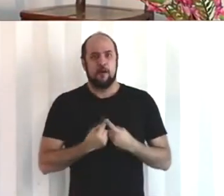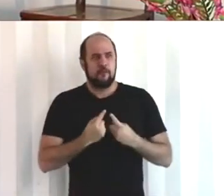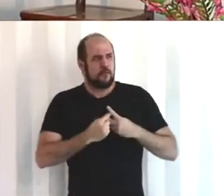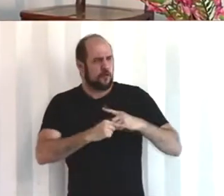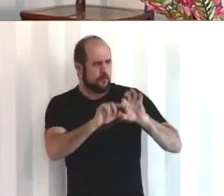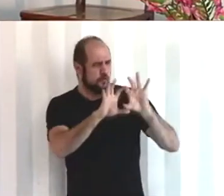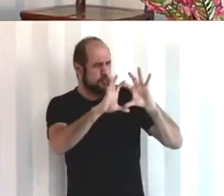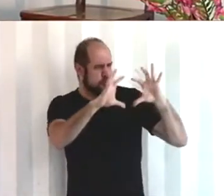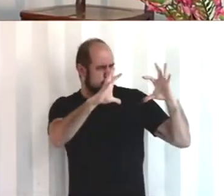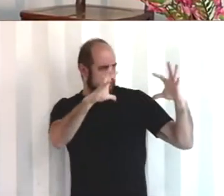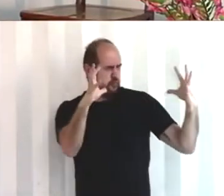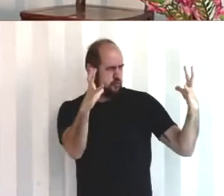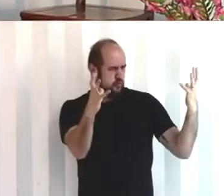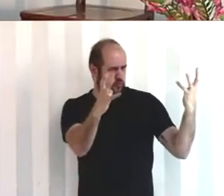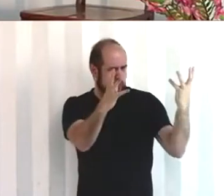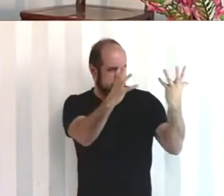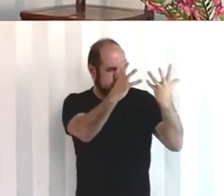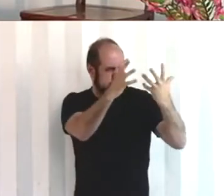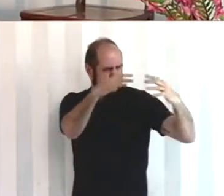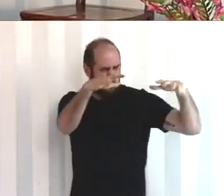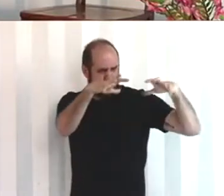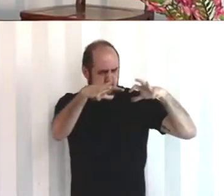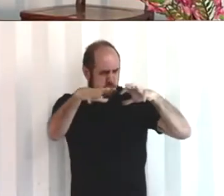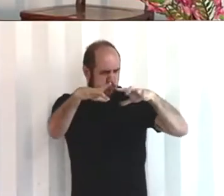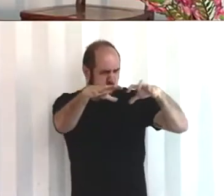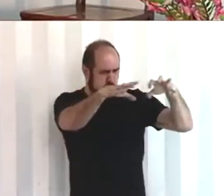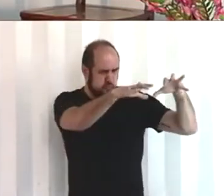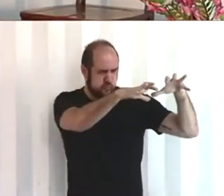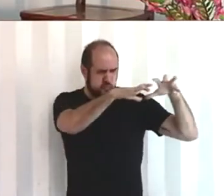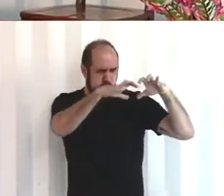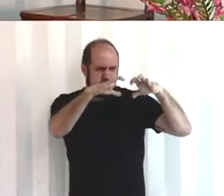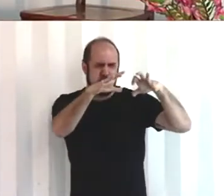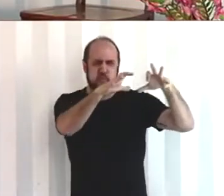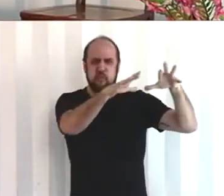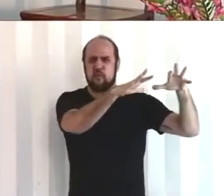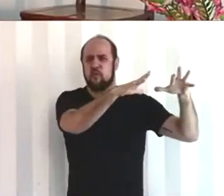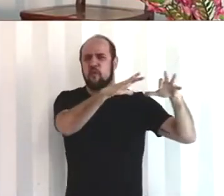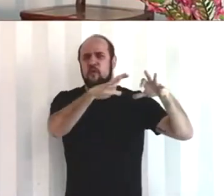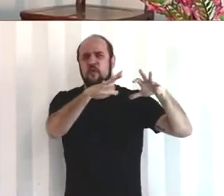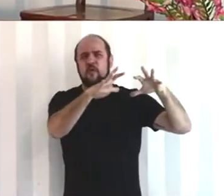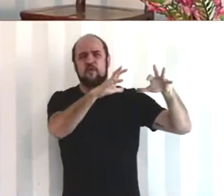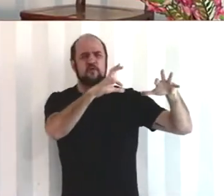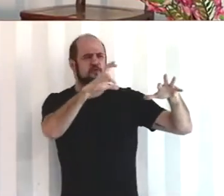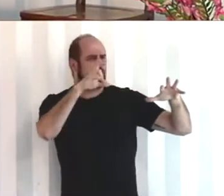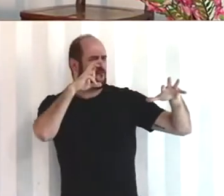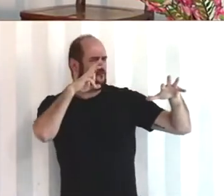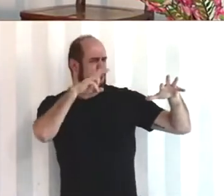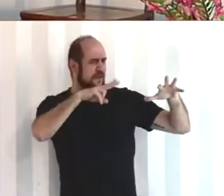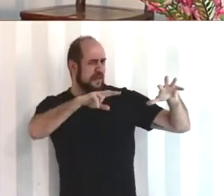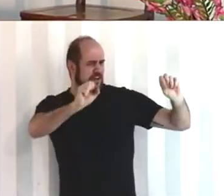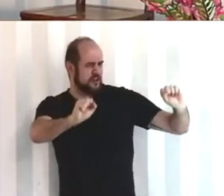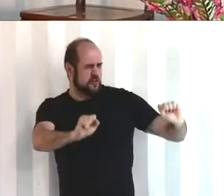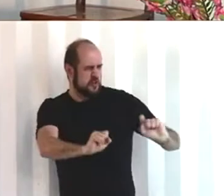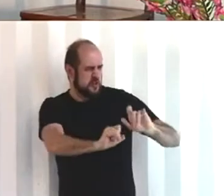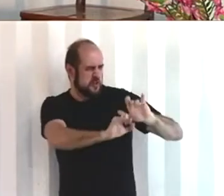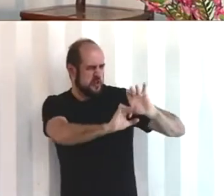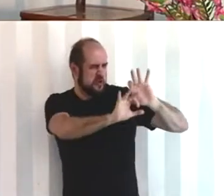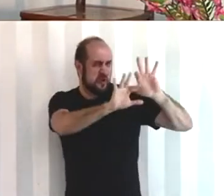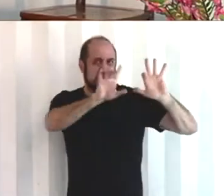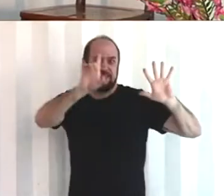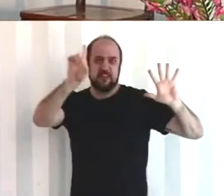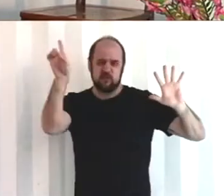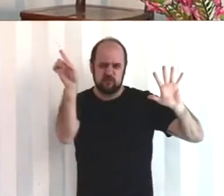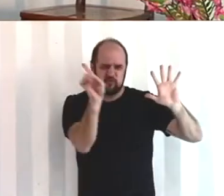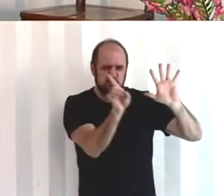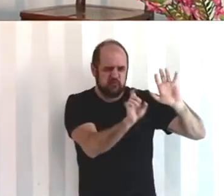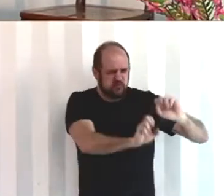nuvem permanecia sobre ela, e a glória do Senhor enchia o tabernáculo.